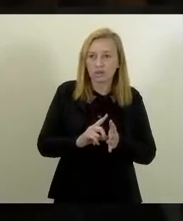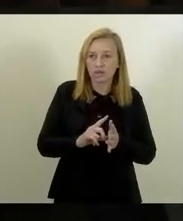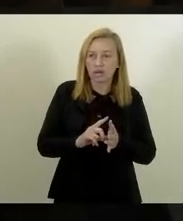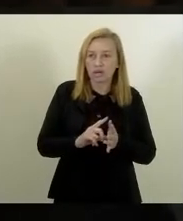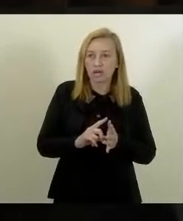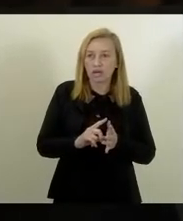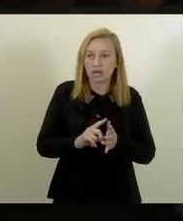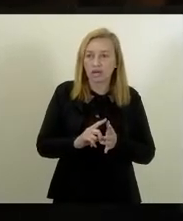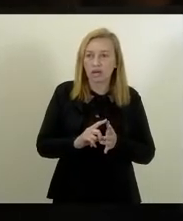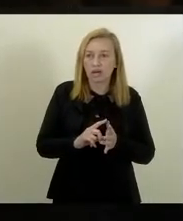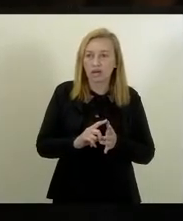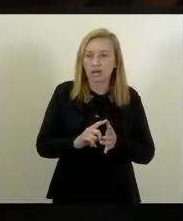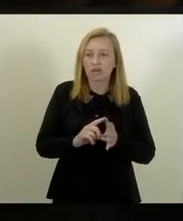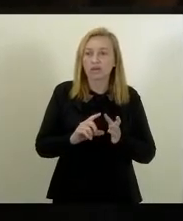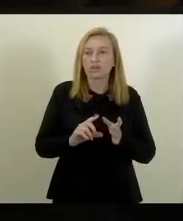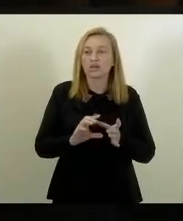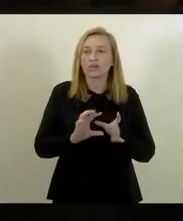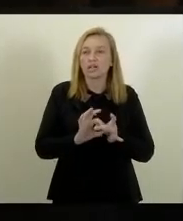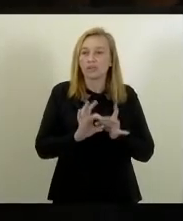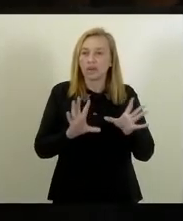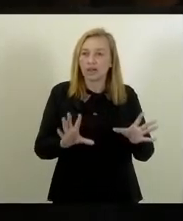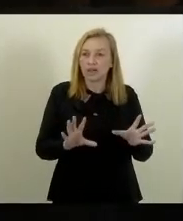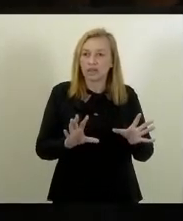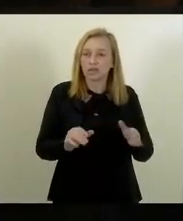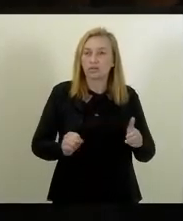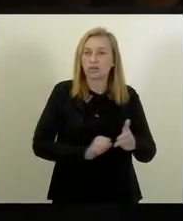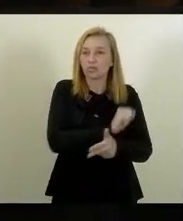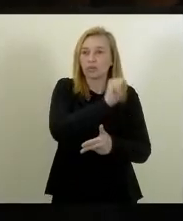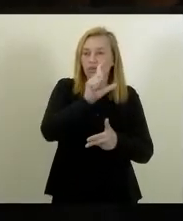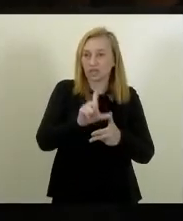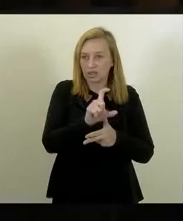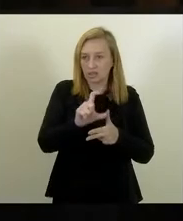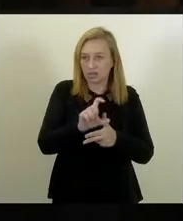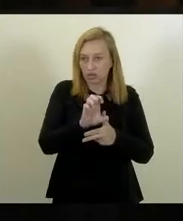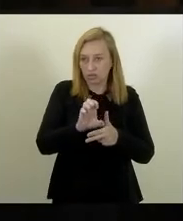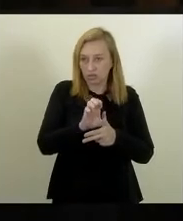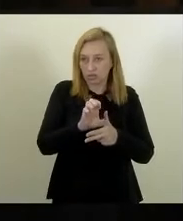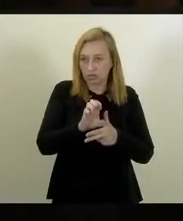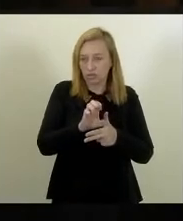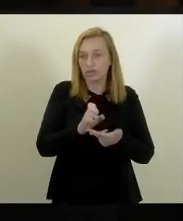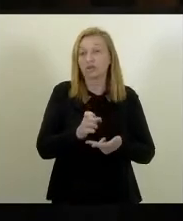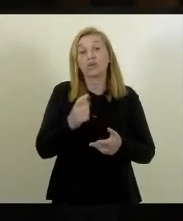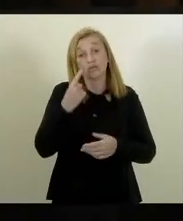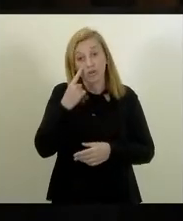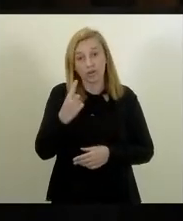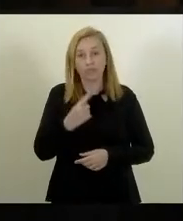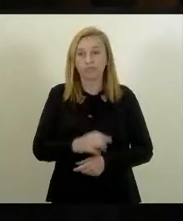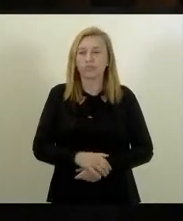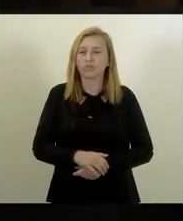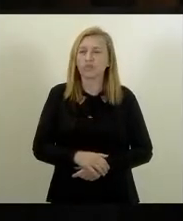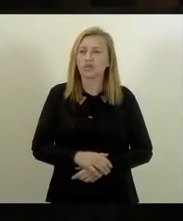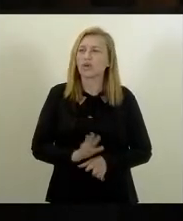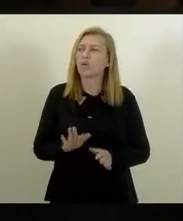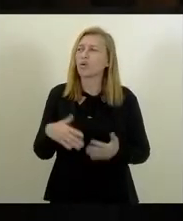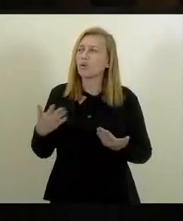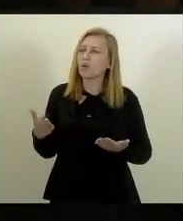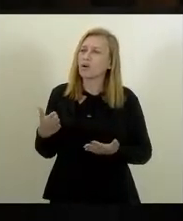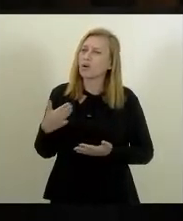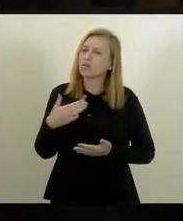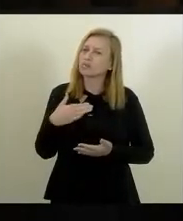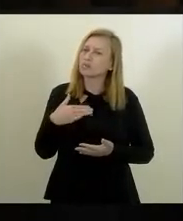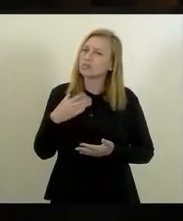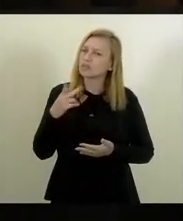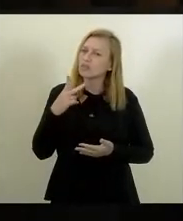atribuído caráter deliberativo por parte do Poder Executivo. Veja, qual é a minha questão, deputado